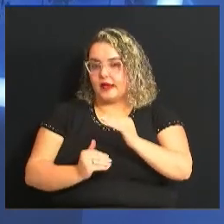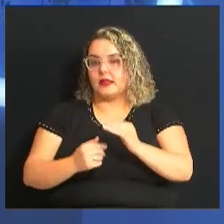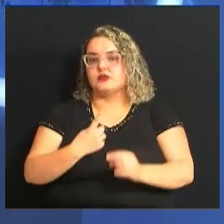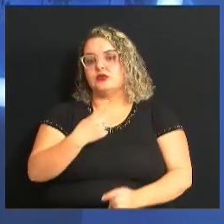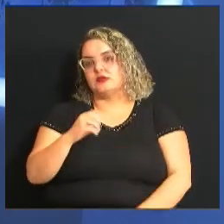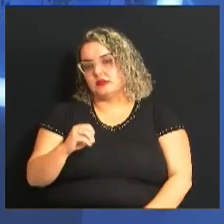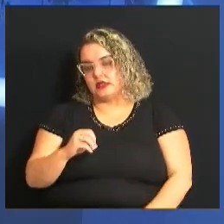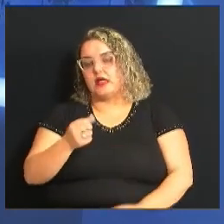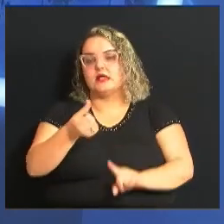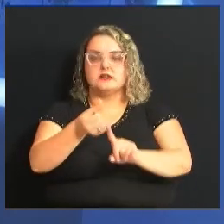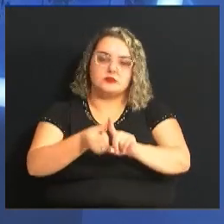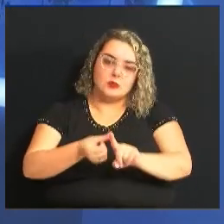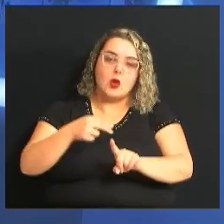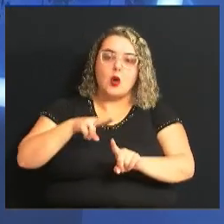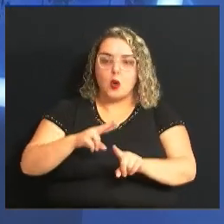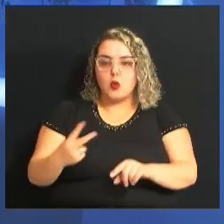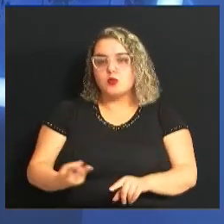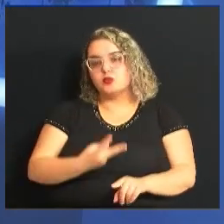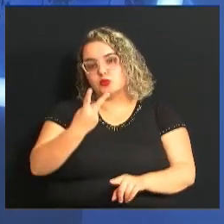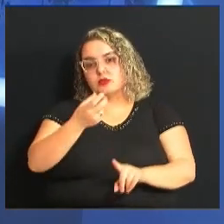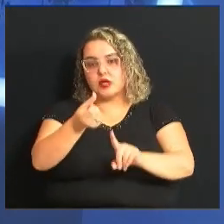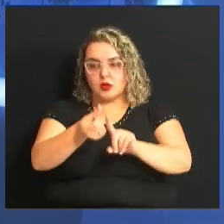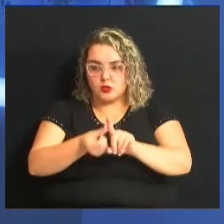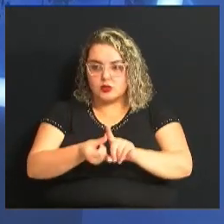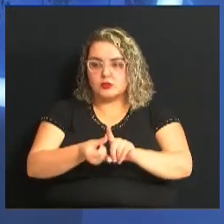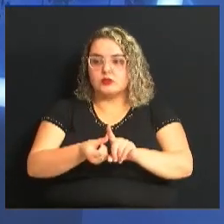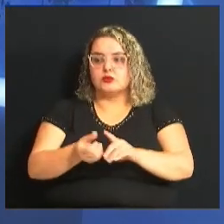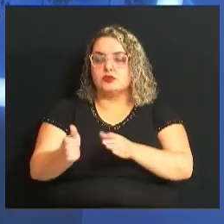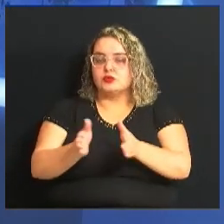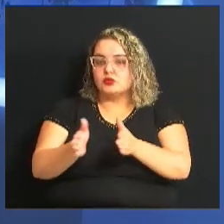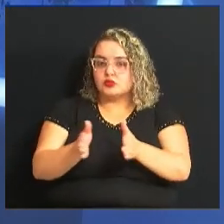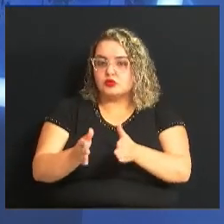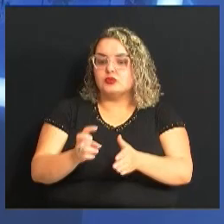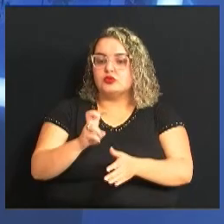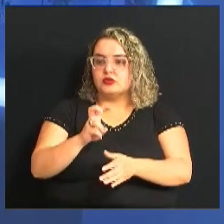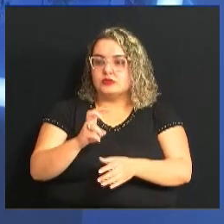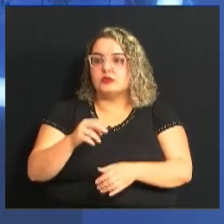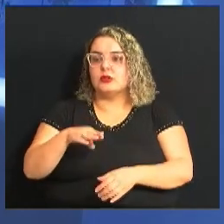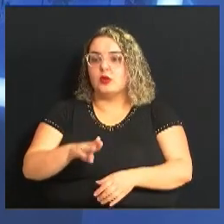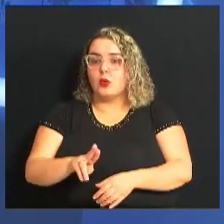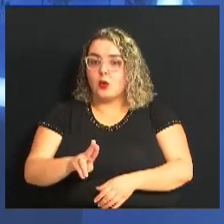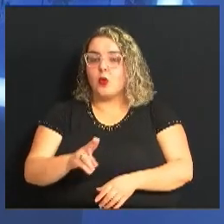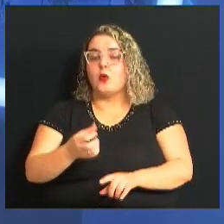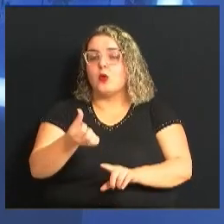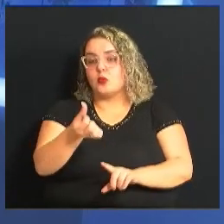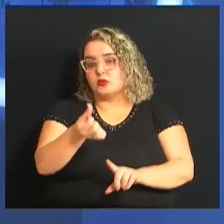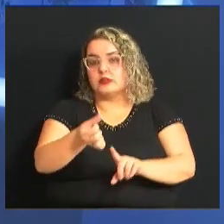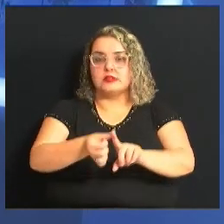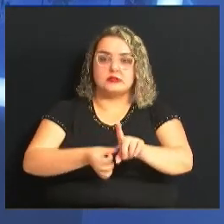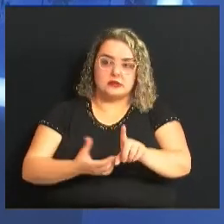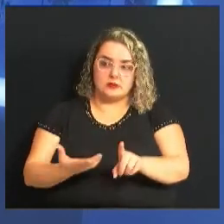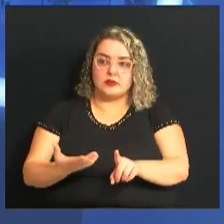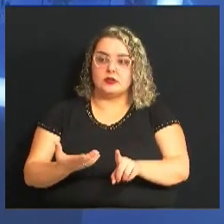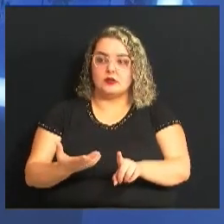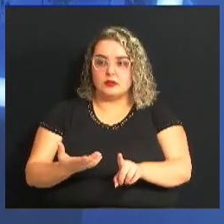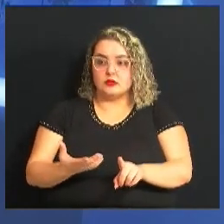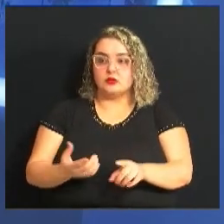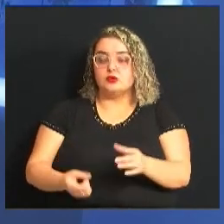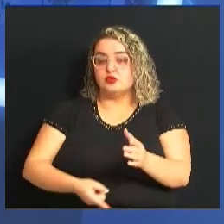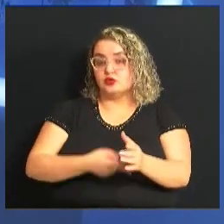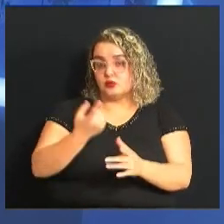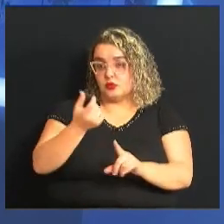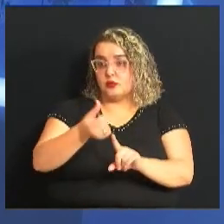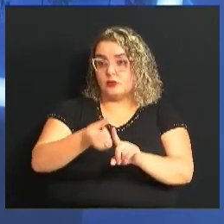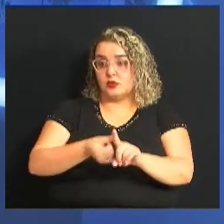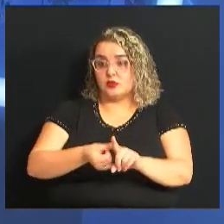semestres, ou o 2º semestre dos cursos com duração de 5 ou 6 semestres. No caso de 1º semestre, é